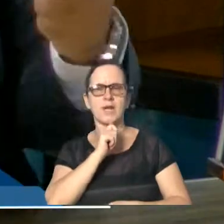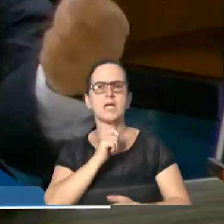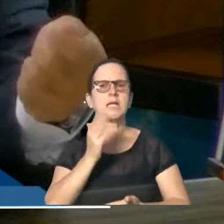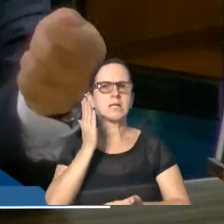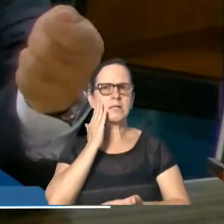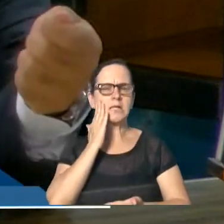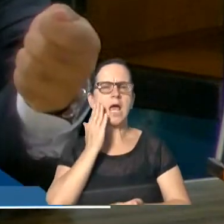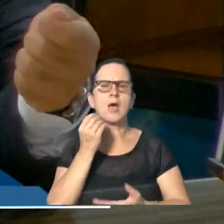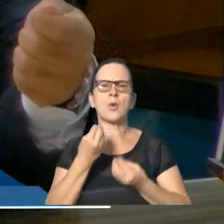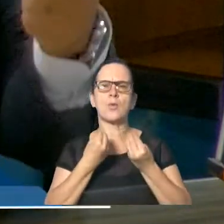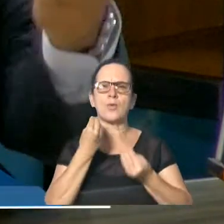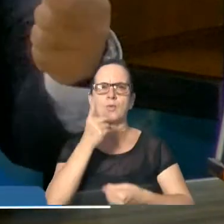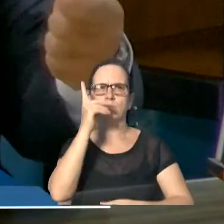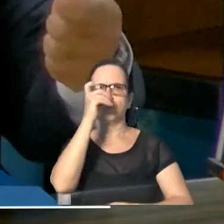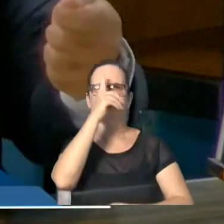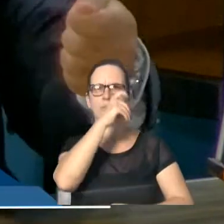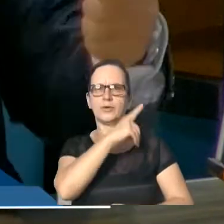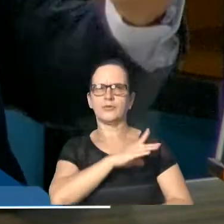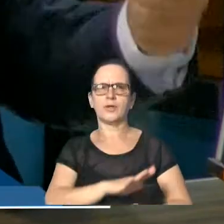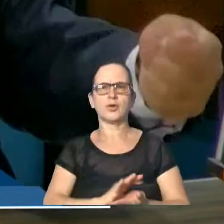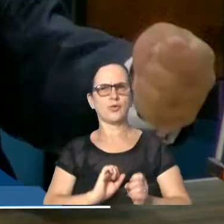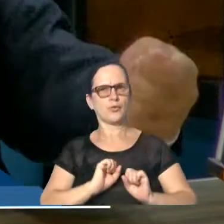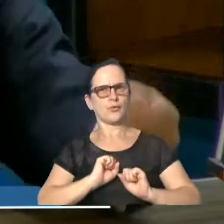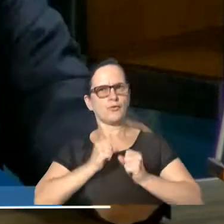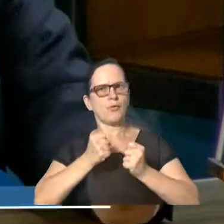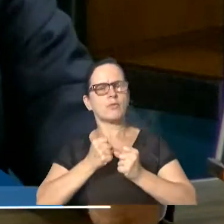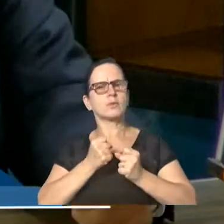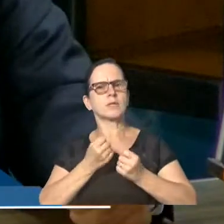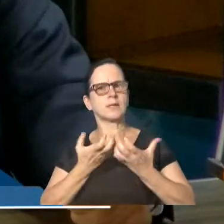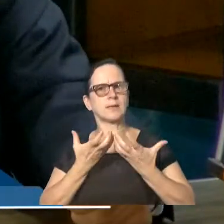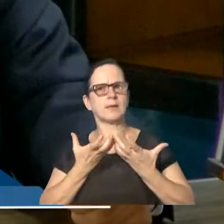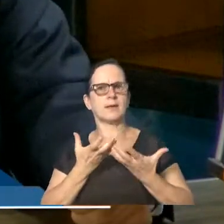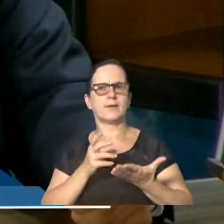fazer um pouquinho de força, força de vontade, querer,